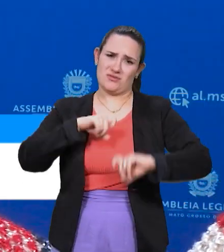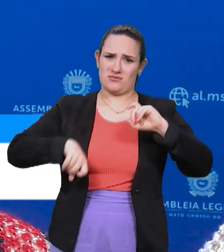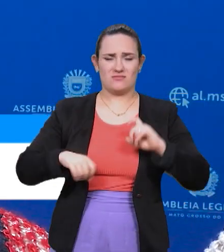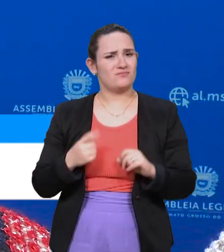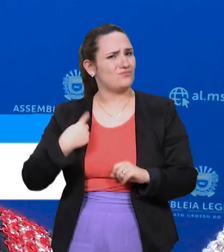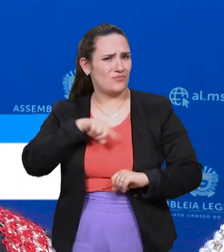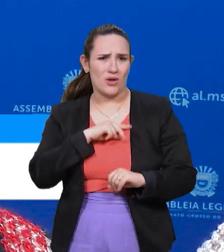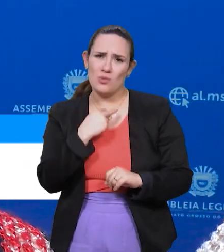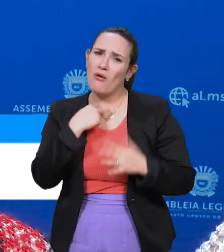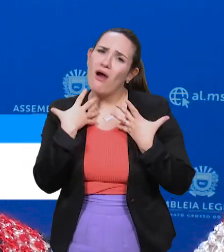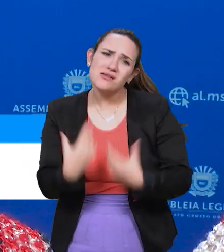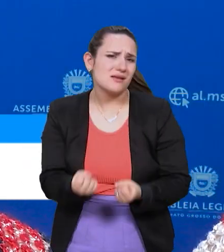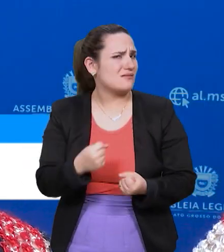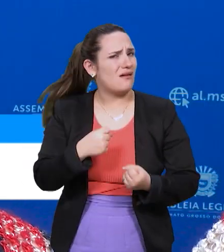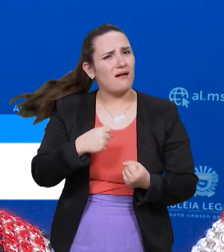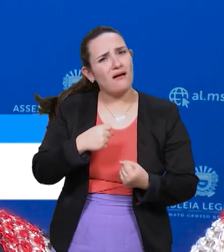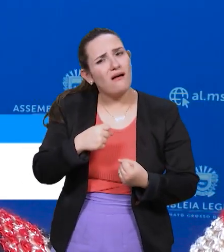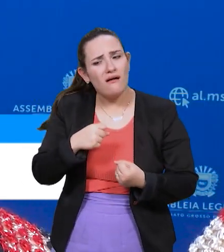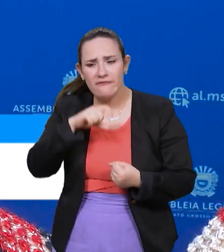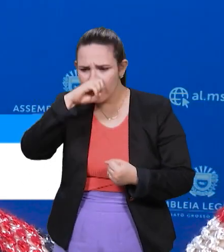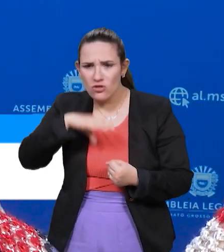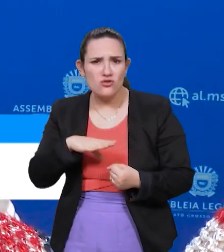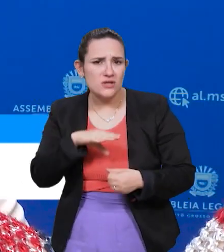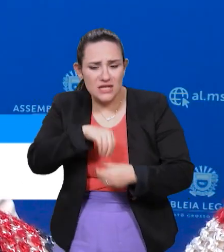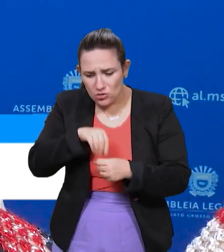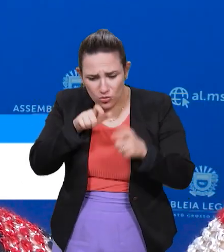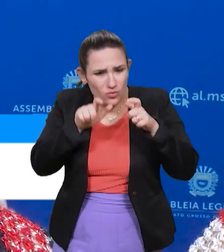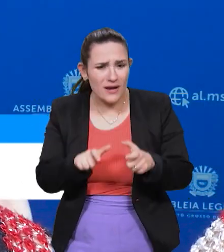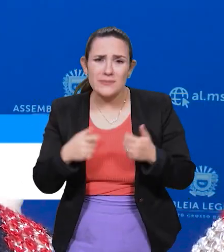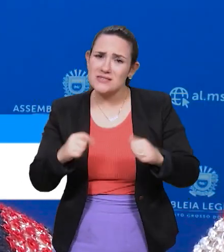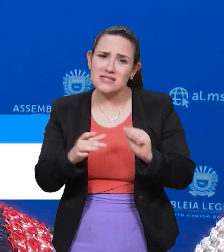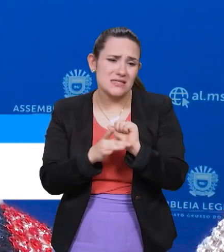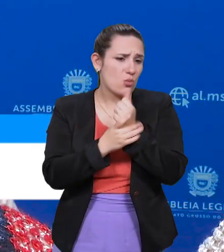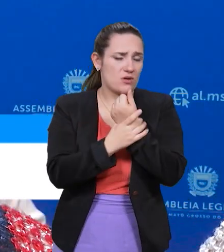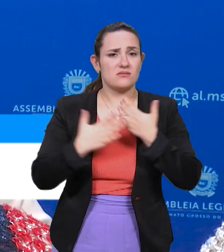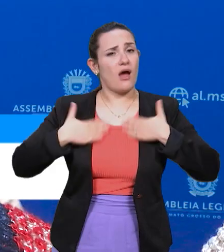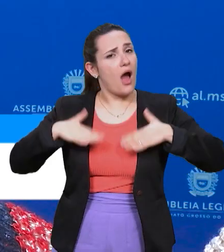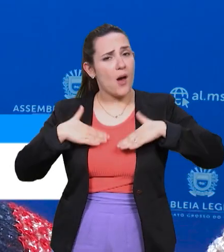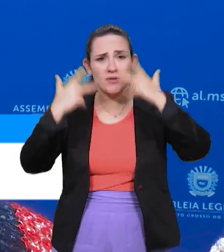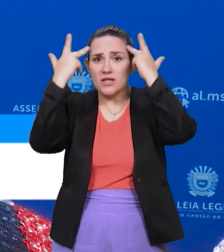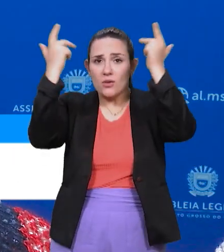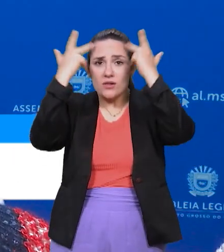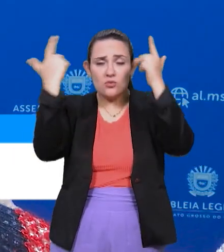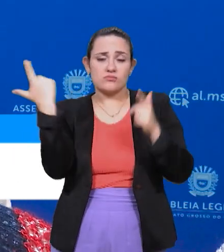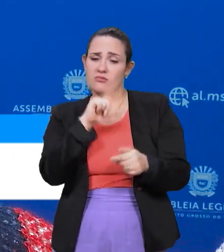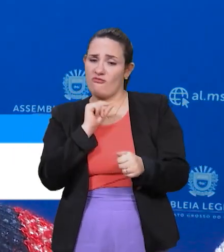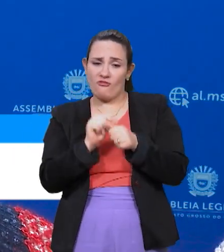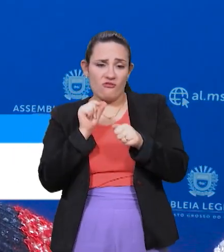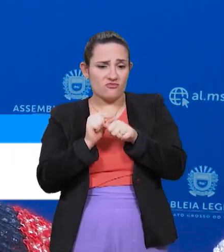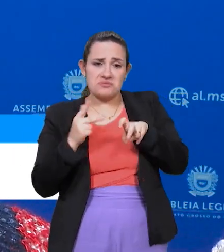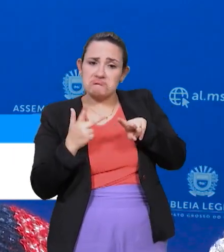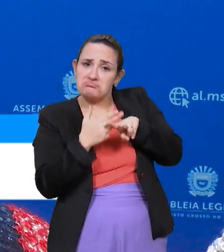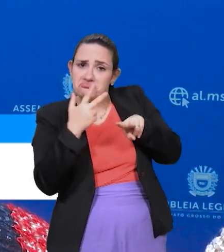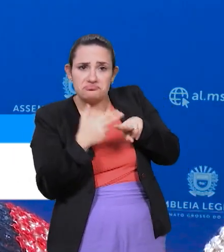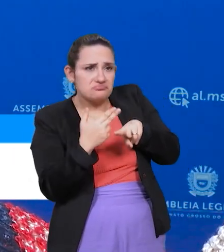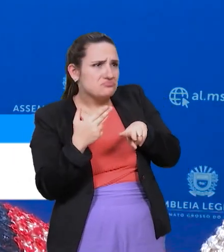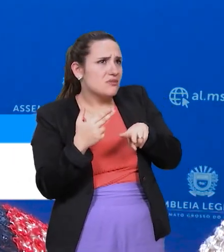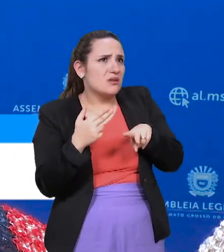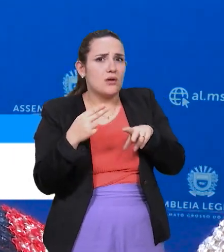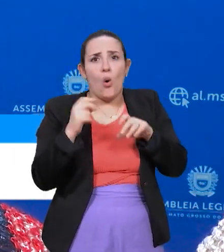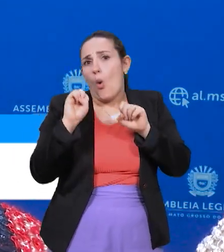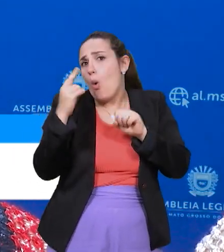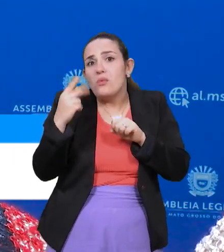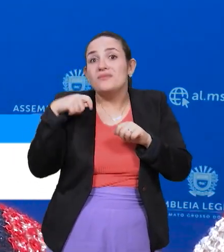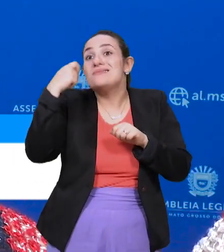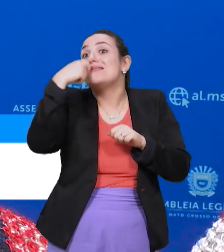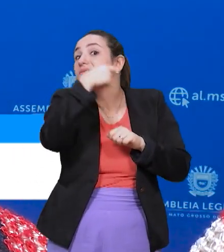dá para conceber esse tipo de violência, né, num local que é para a gente se sentir segura, confortável para a gente poder passar por um procedimento